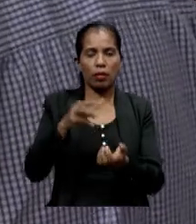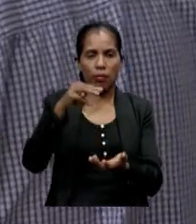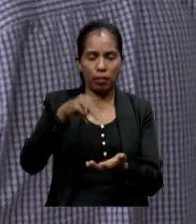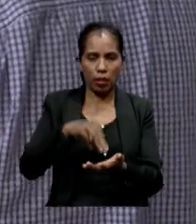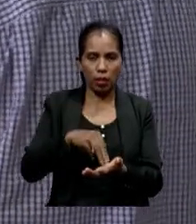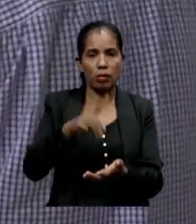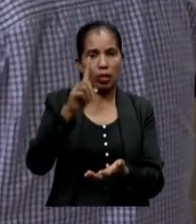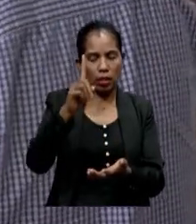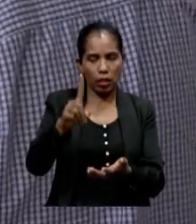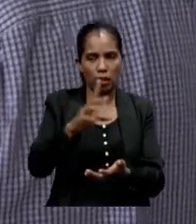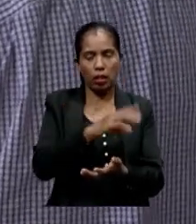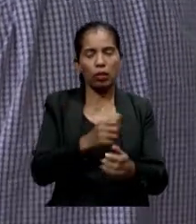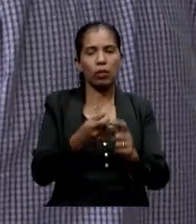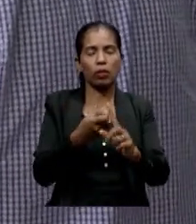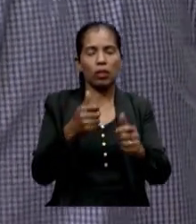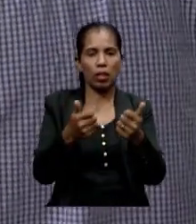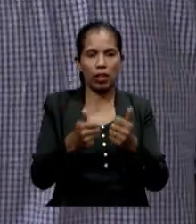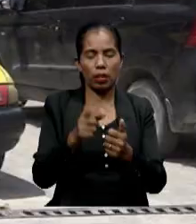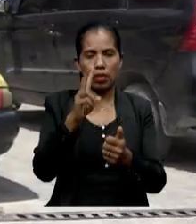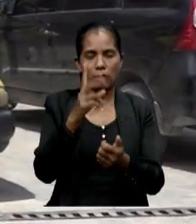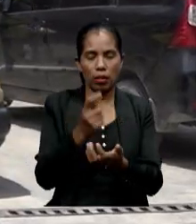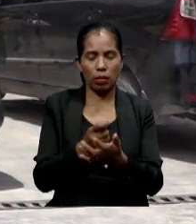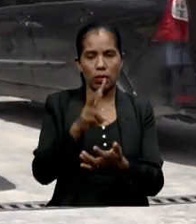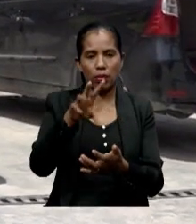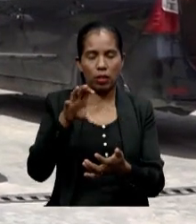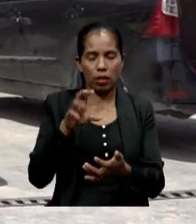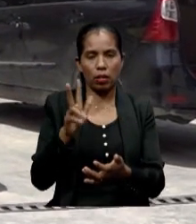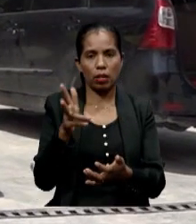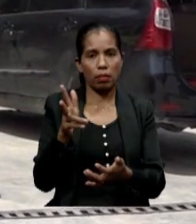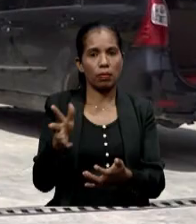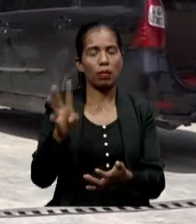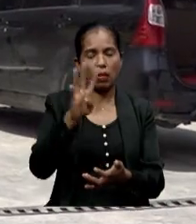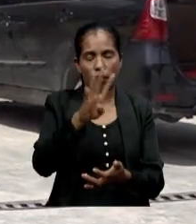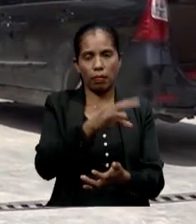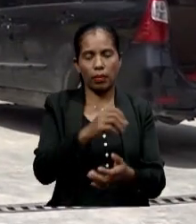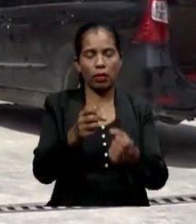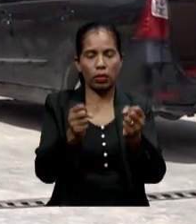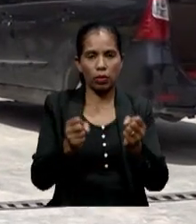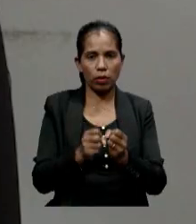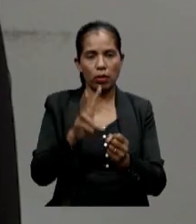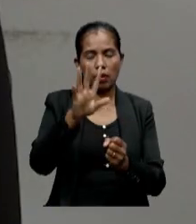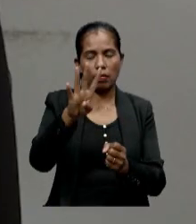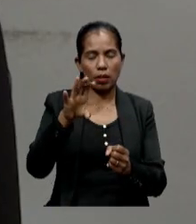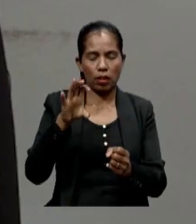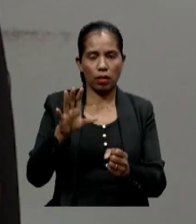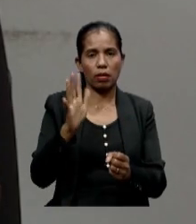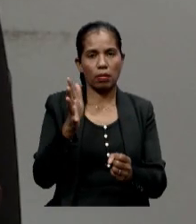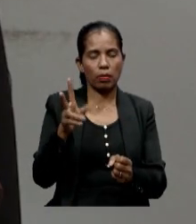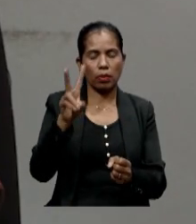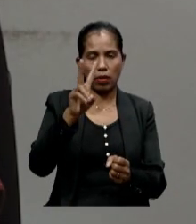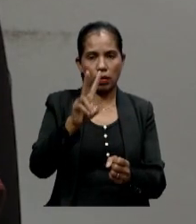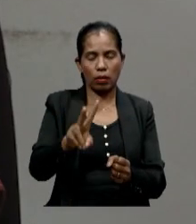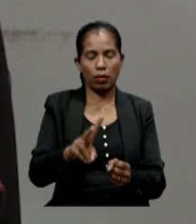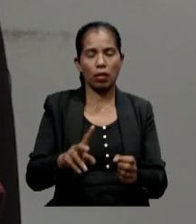ida resen huse aldea reun rua atus rua tolu nulo resen hat suku atus hat lima nulo resen rua no